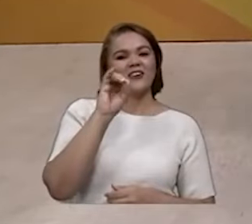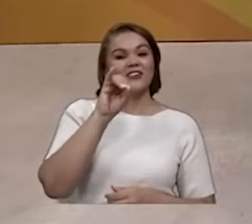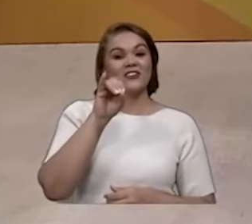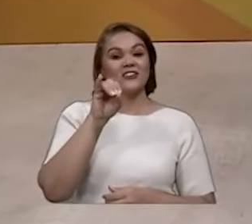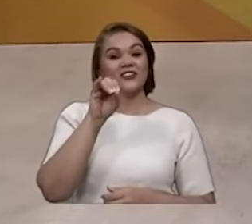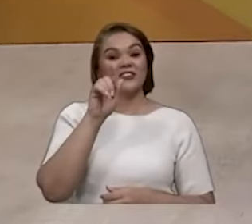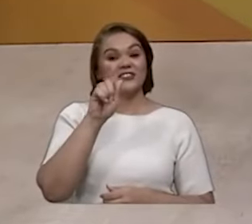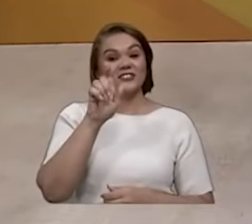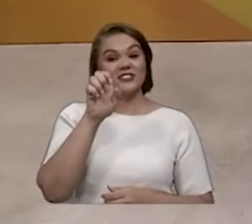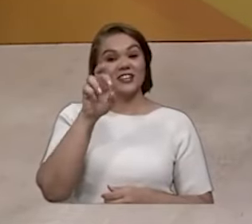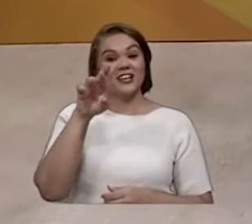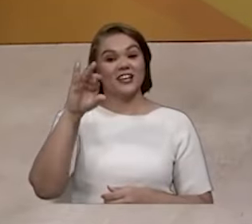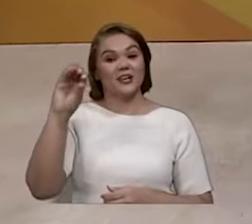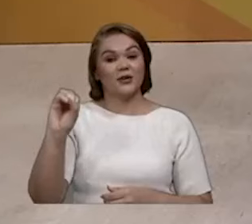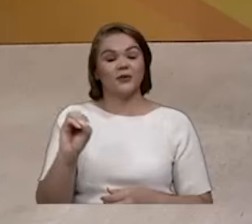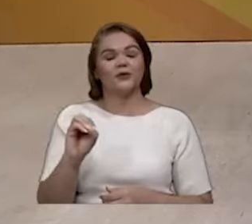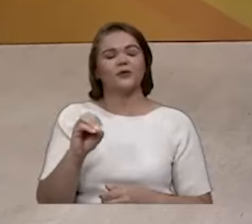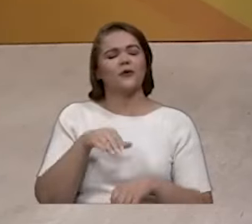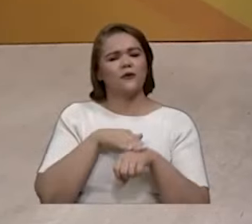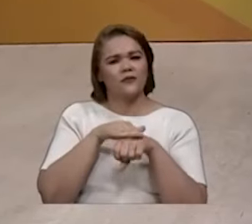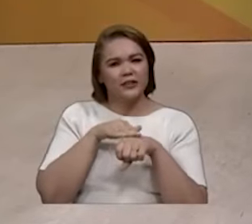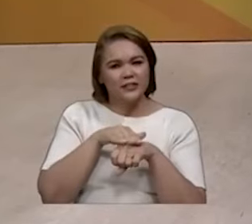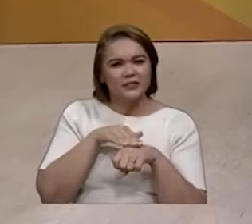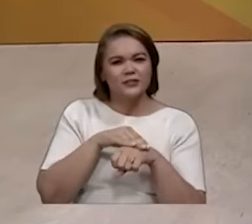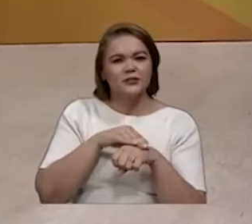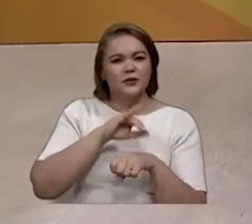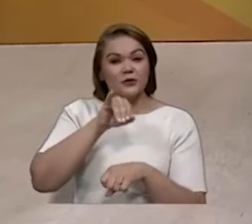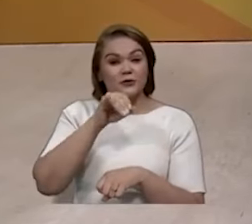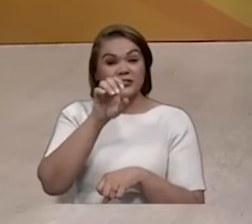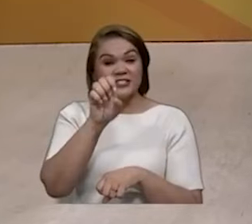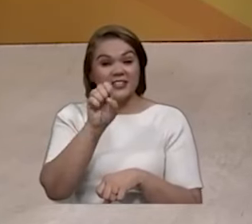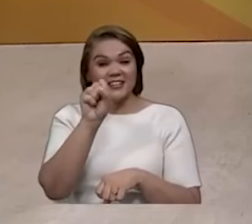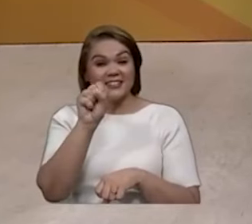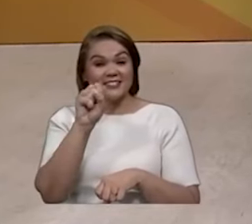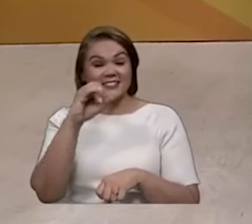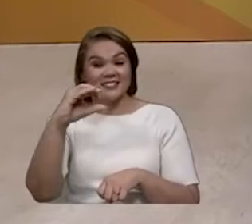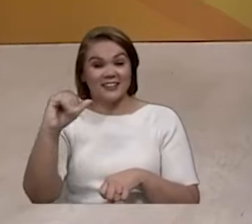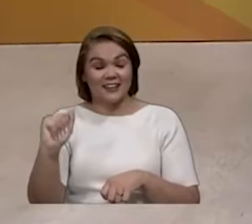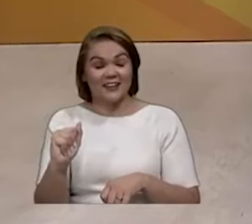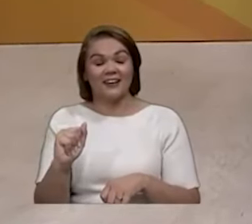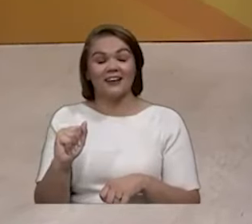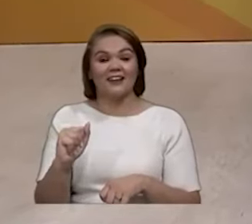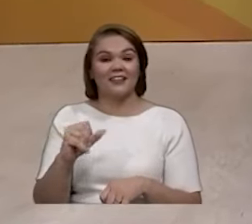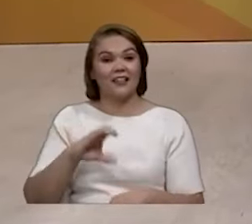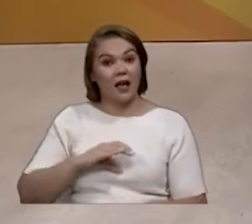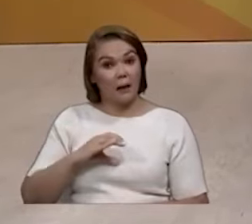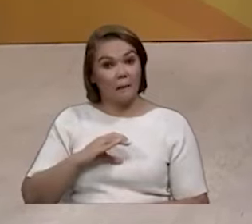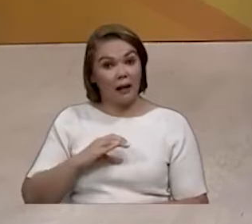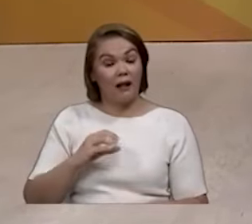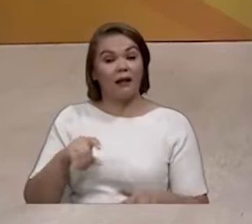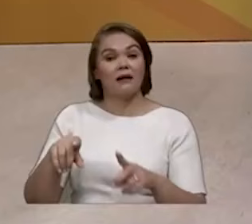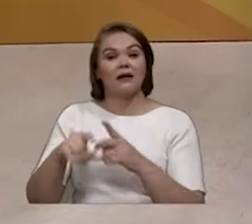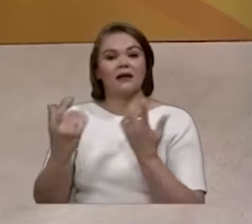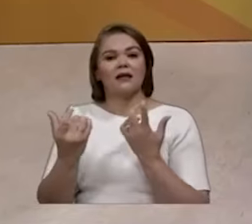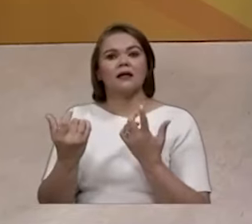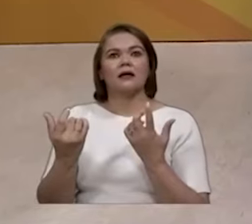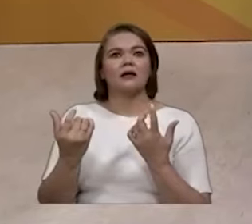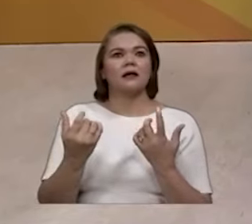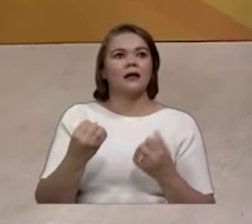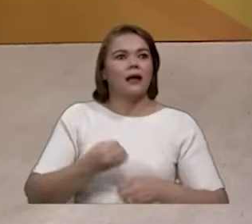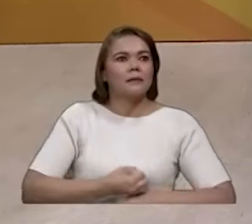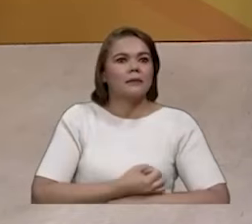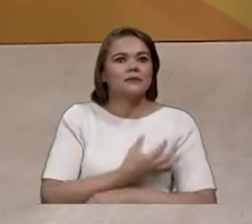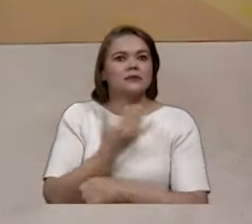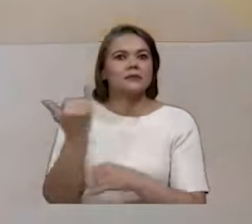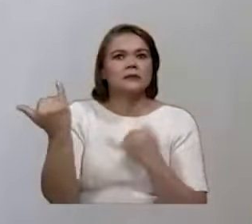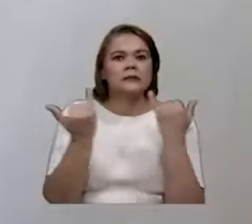com a felizarda Jéssica, lá de Capela, que compartilhou a emoção de receber a notícia. Vamos